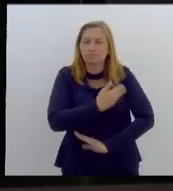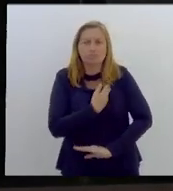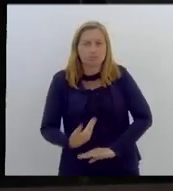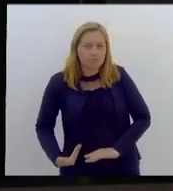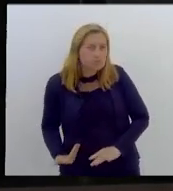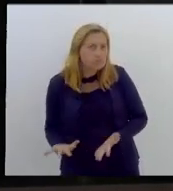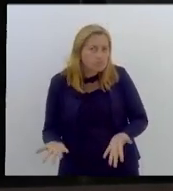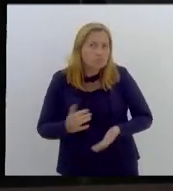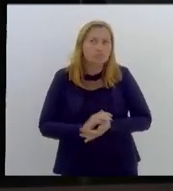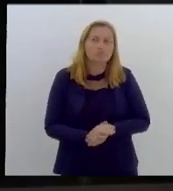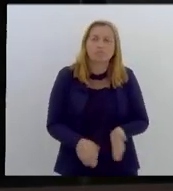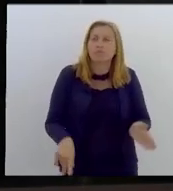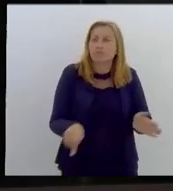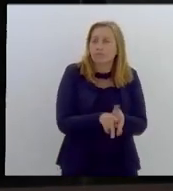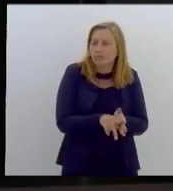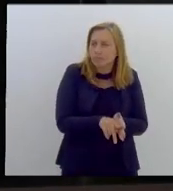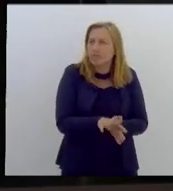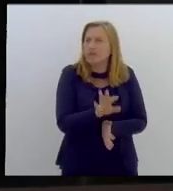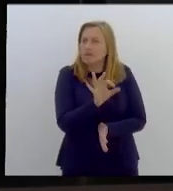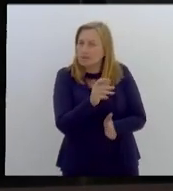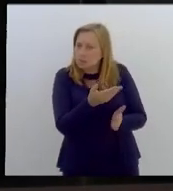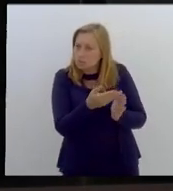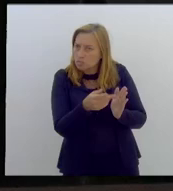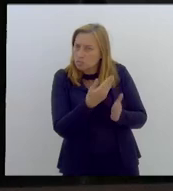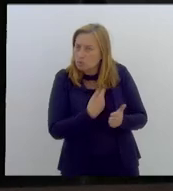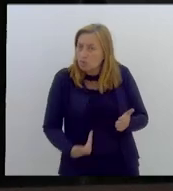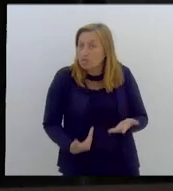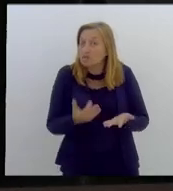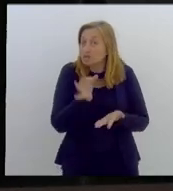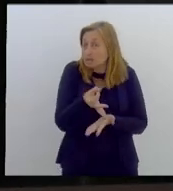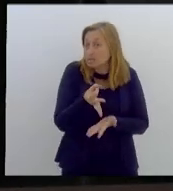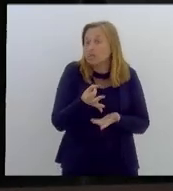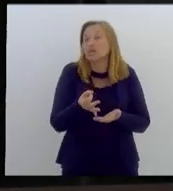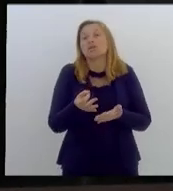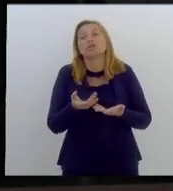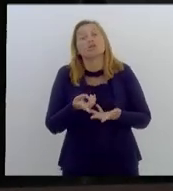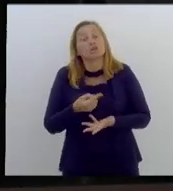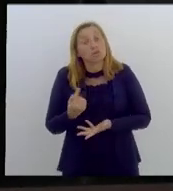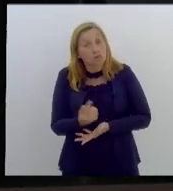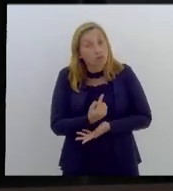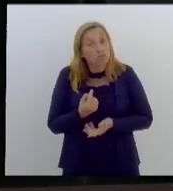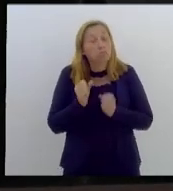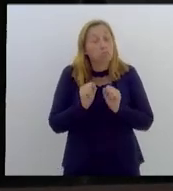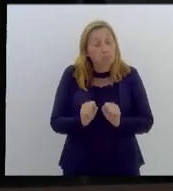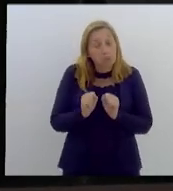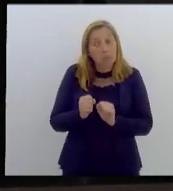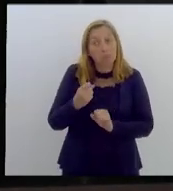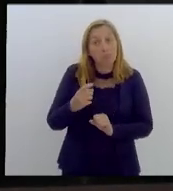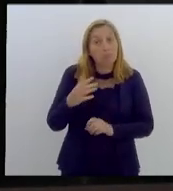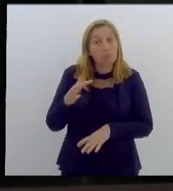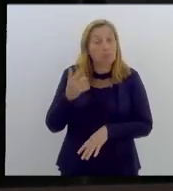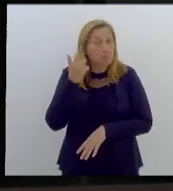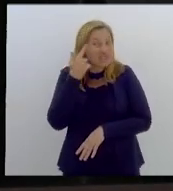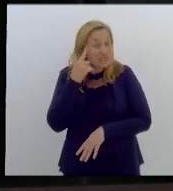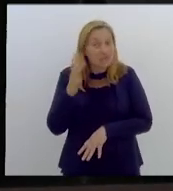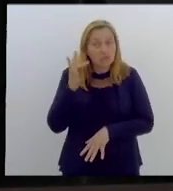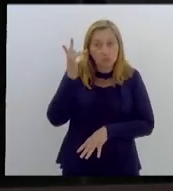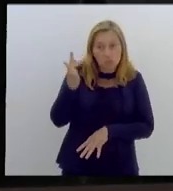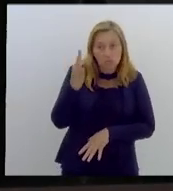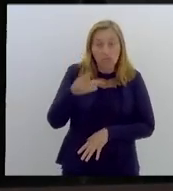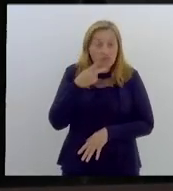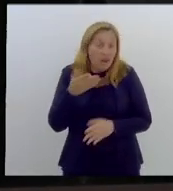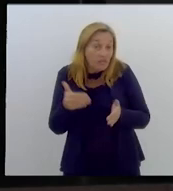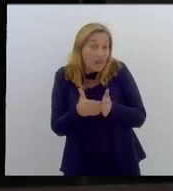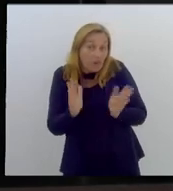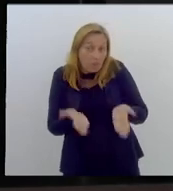que faz parte exatamente desse governo. E o que a gente pode prever, pelo que foi colocado até